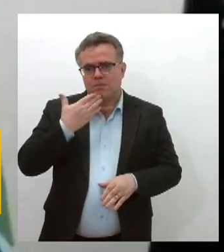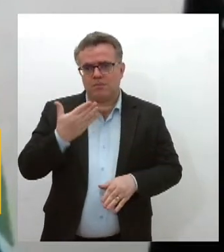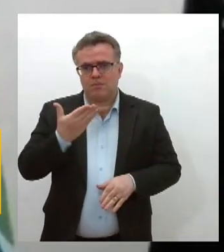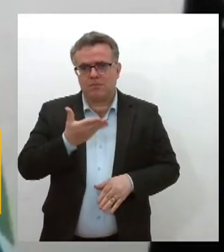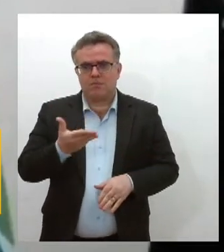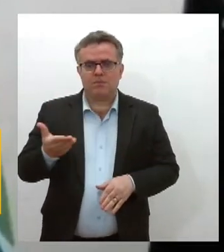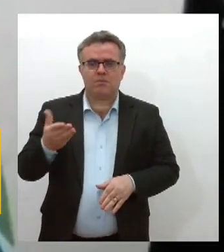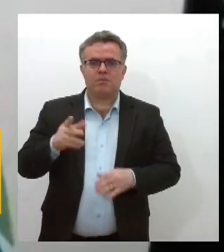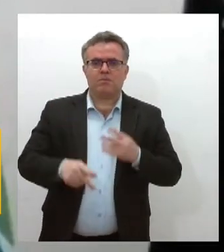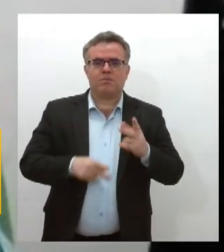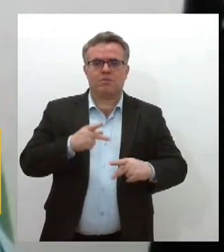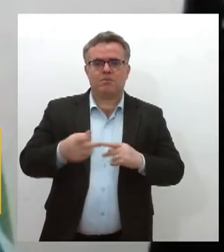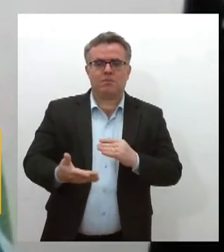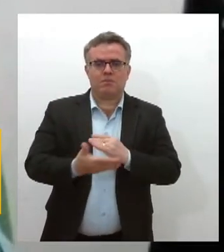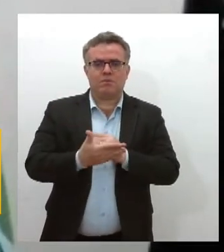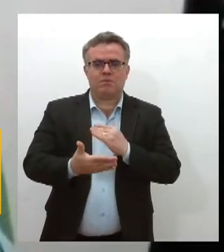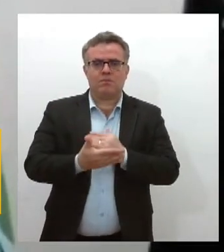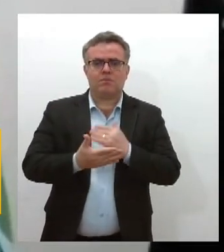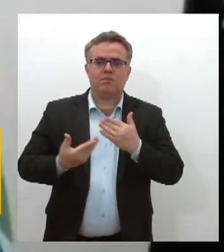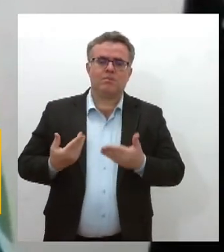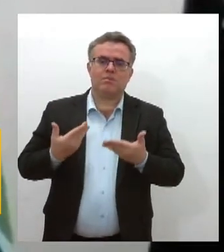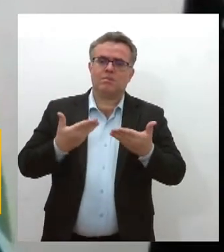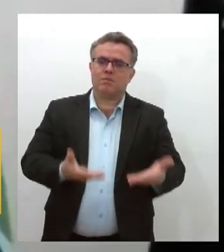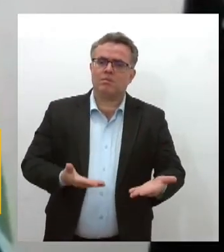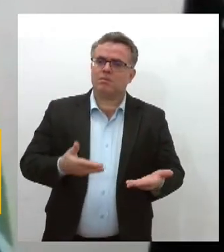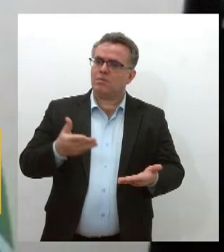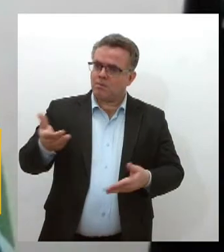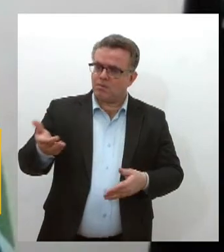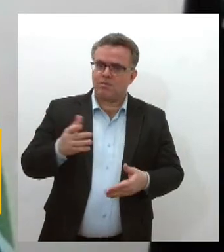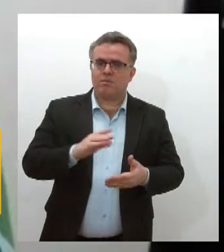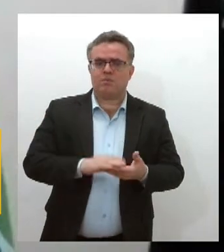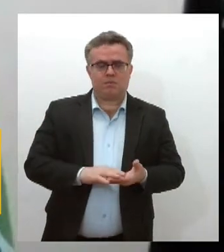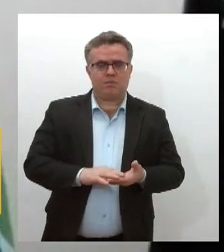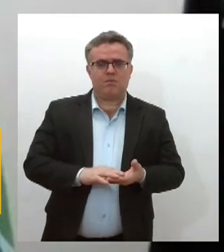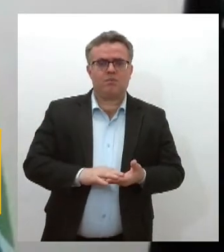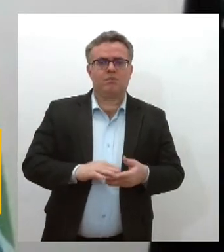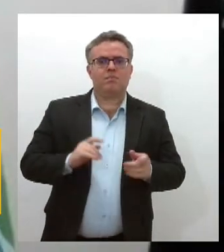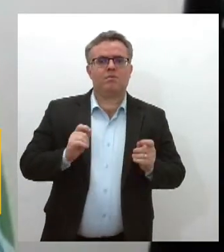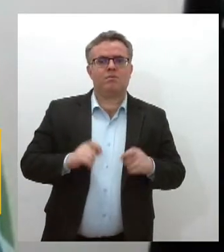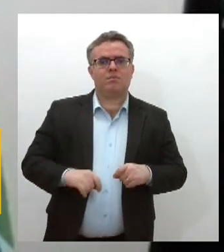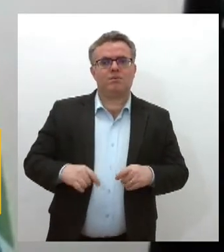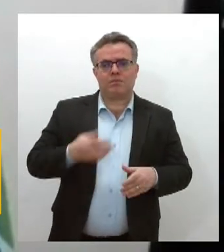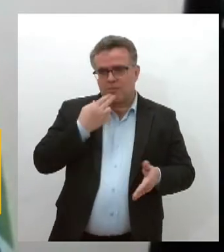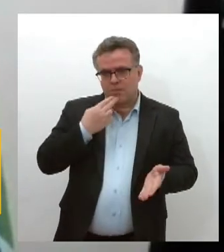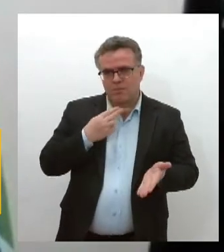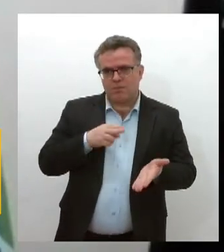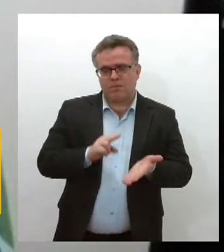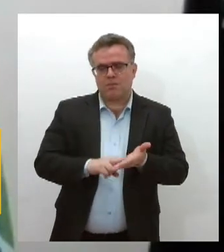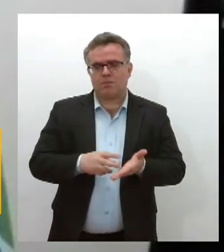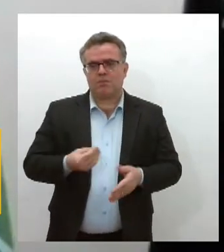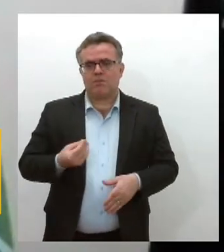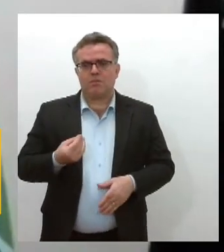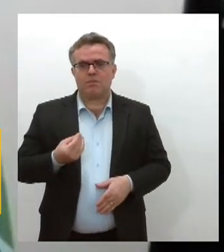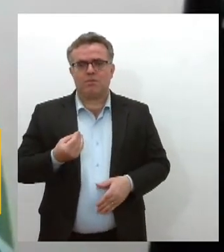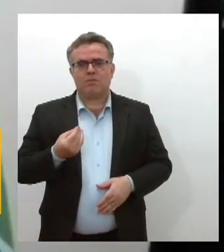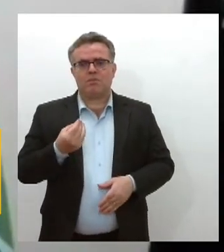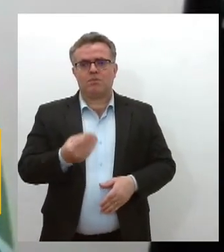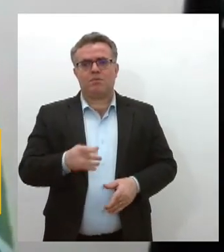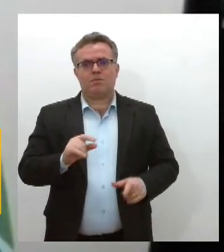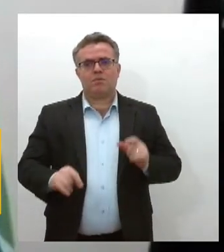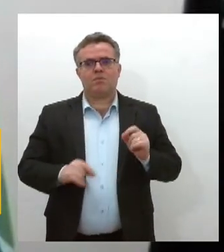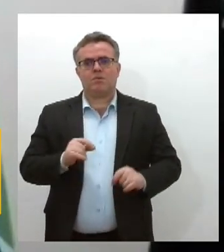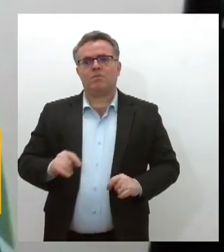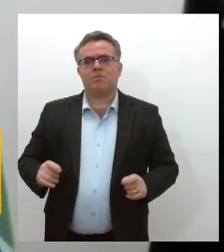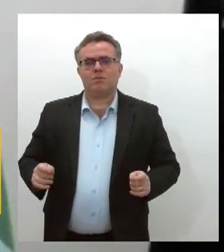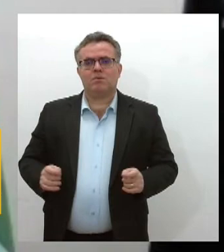ajude recebendo o recenseador. E mais ainda, caso receba um bilhete, que a gente sempre deixa nos domicílios, caso não encontre